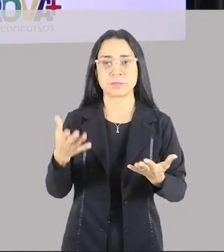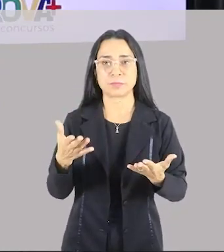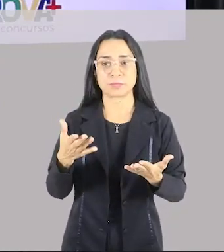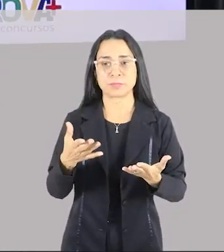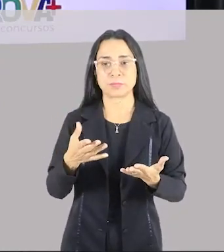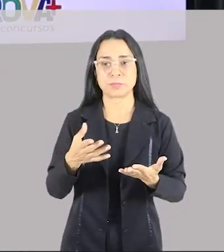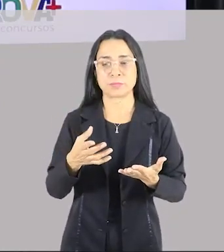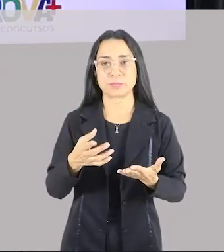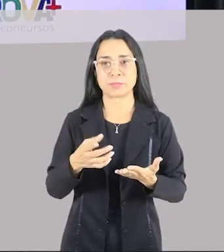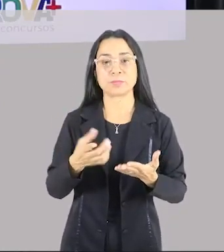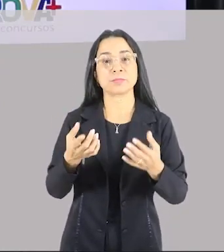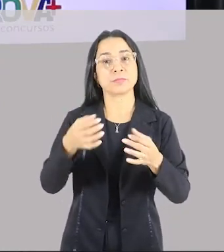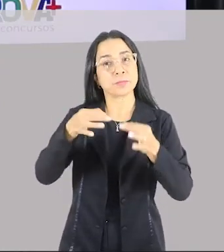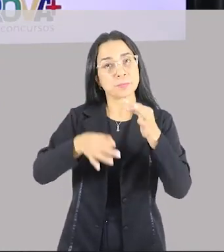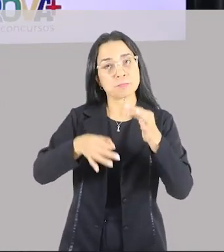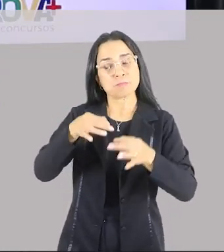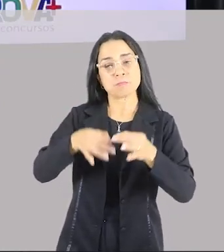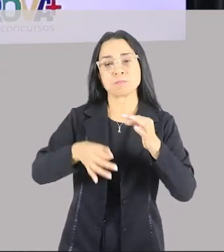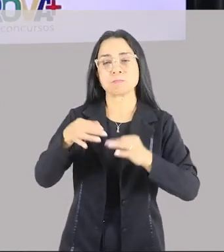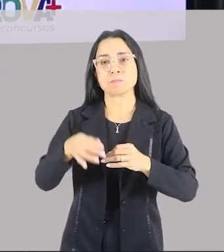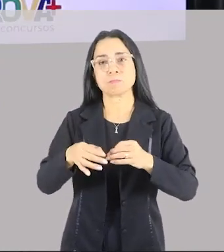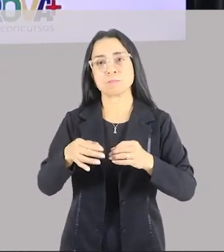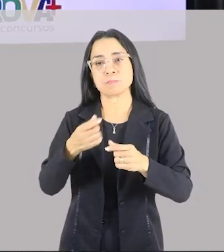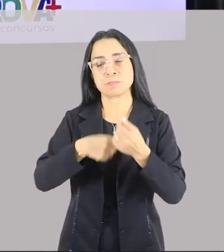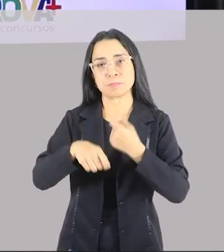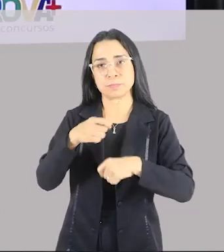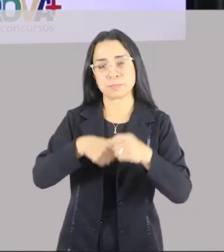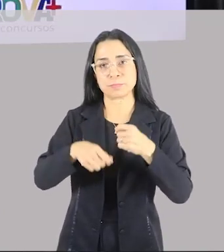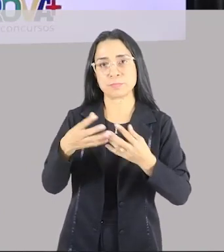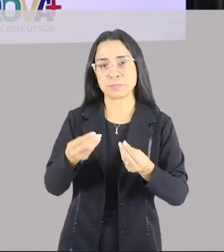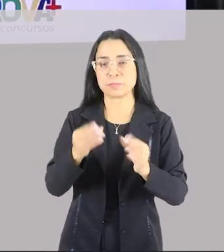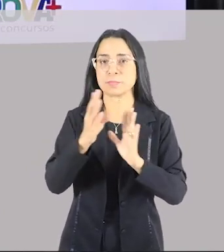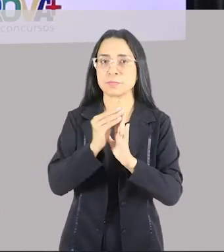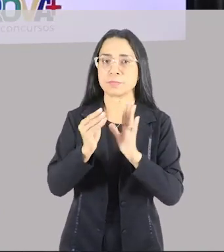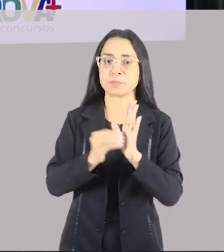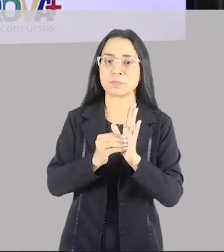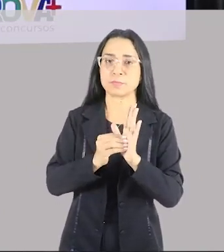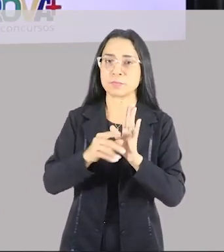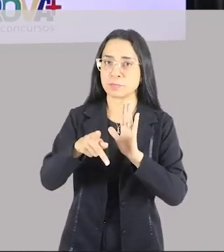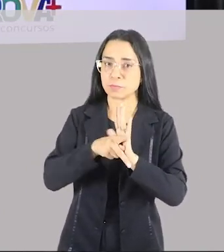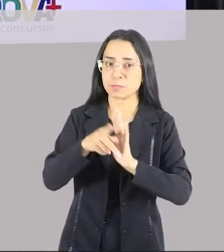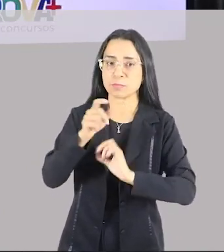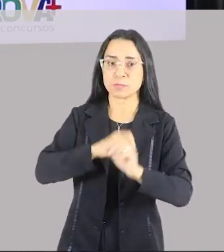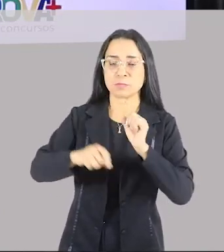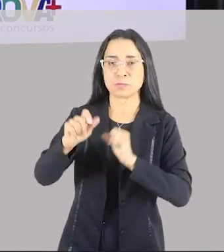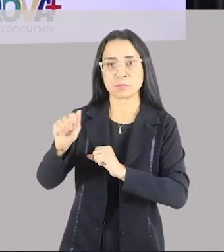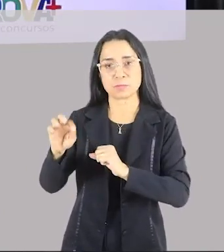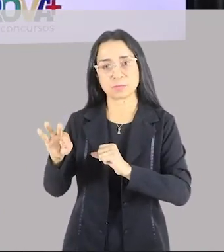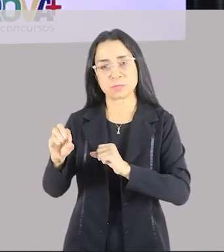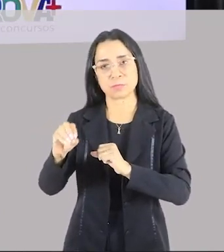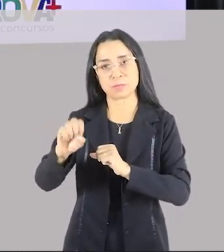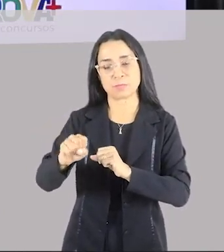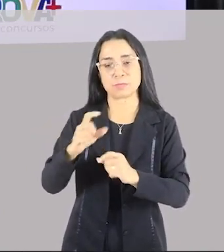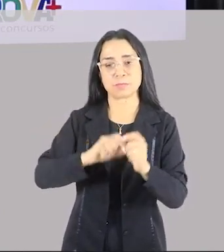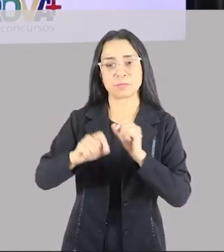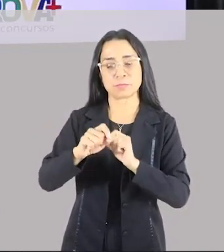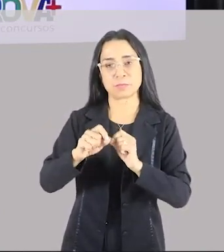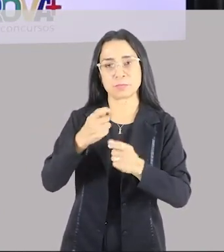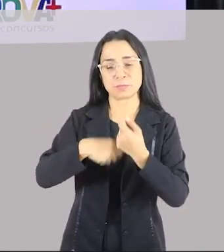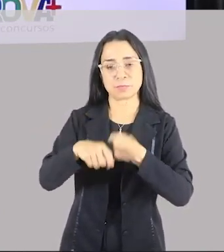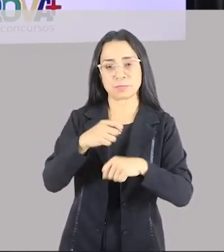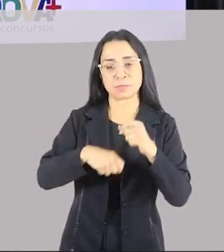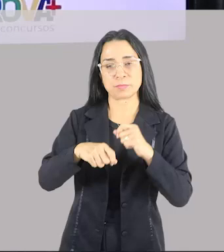Direito Administrativo já muitos conteúdos. Especificamente sobre os atos administrativos, nós já vimos sobre o